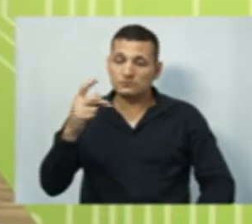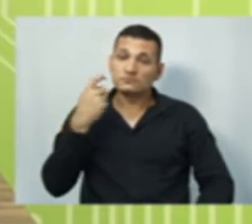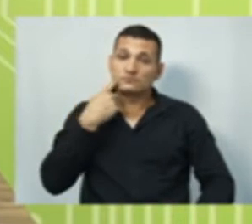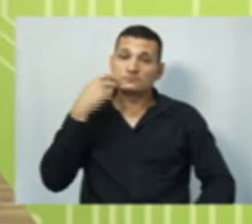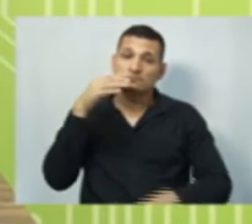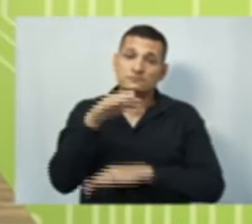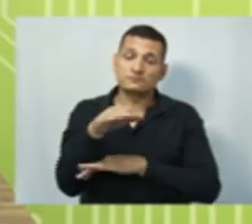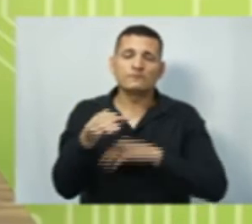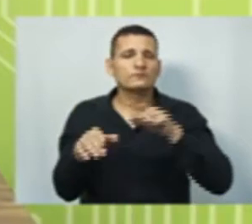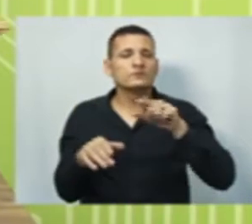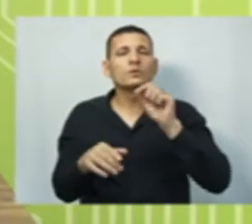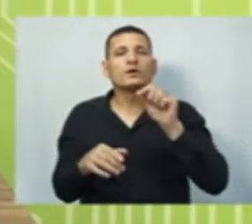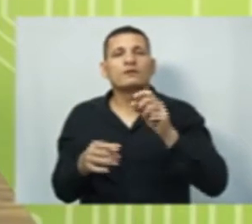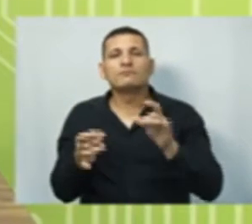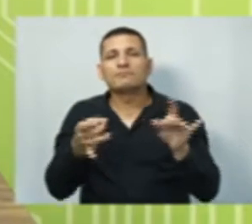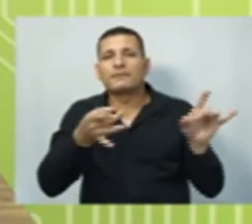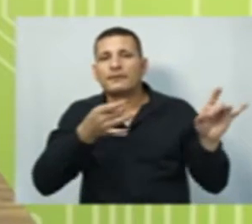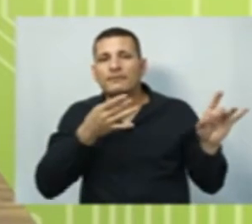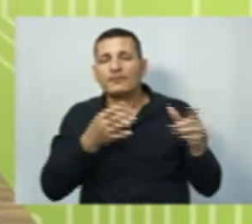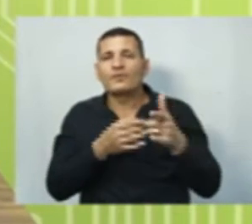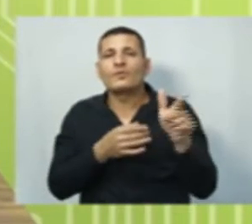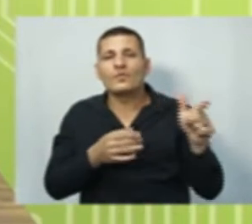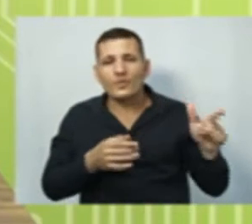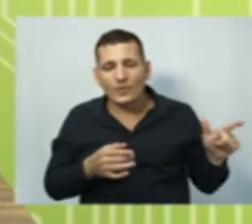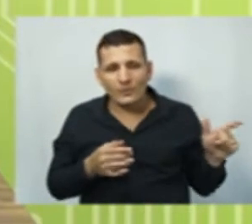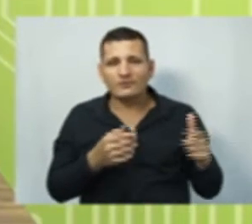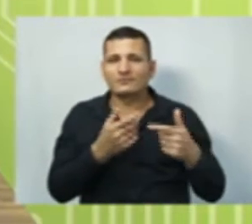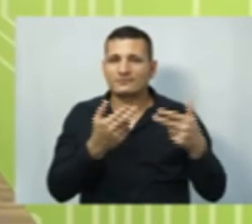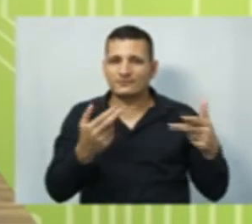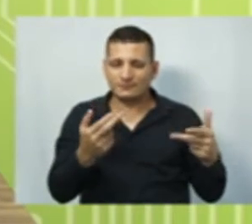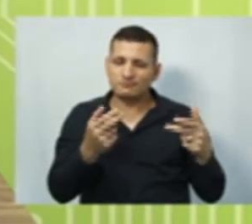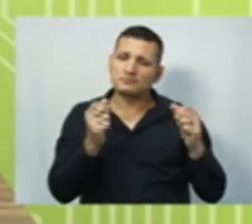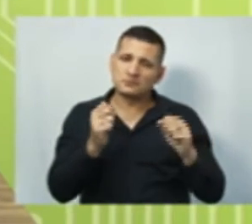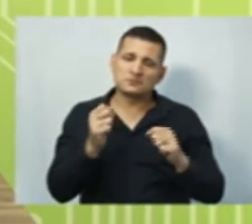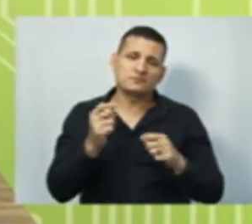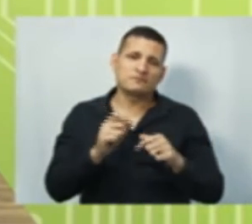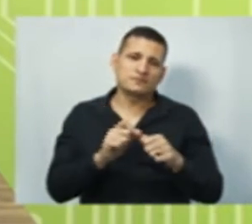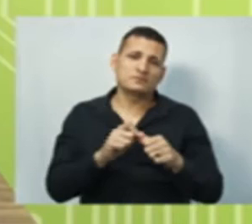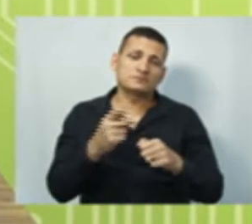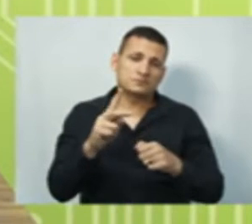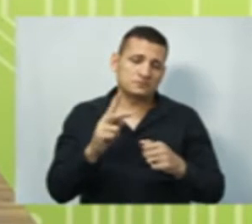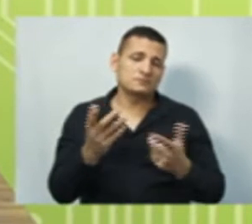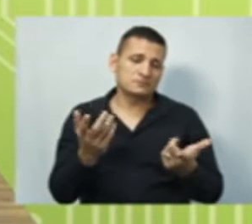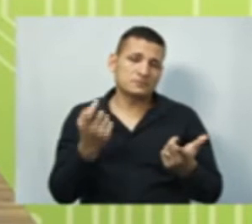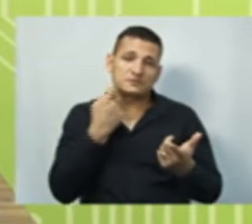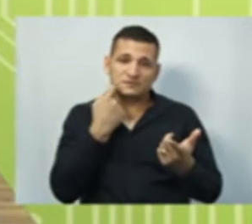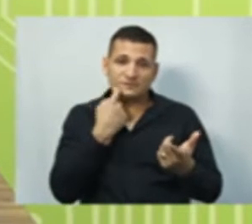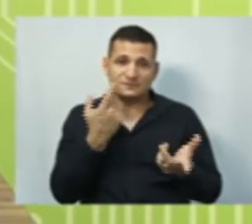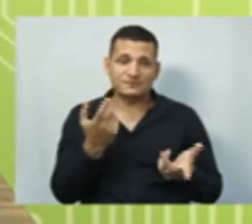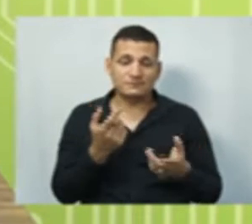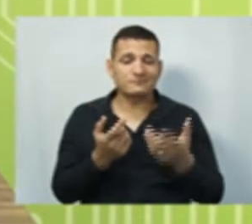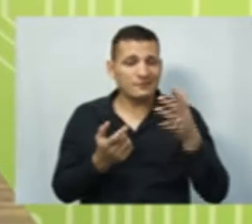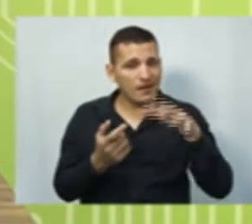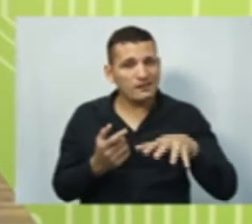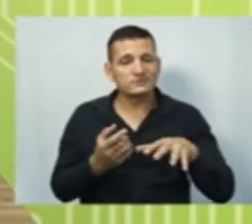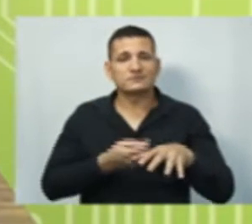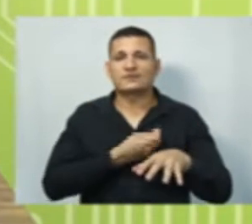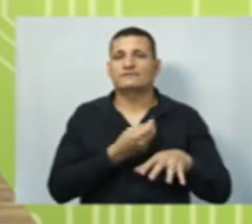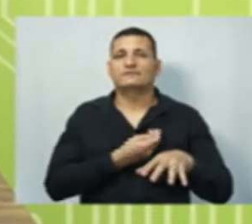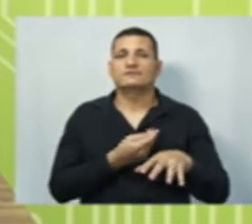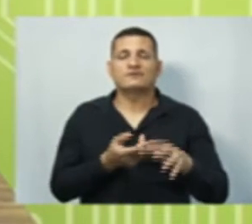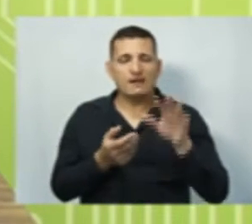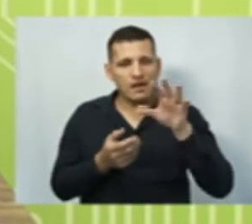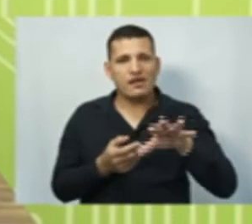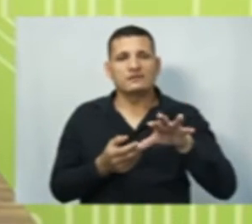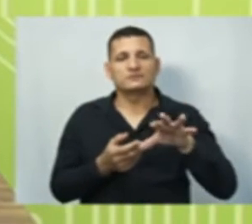você abandonou outras opções do que você poderia estar fazendo no seu pré-final de semana. E assim é a vida, assim é a